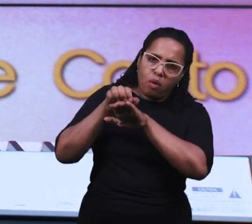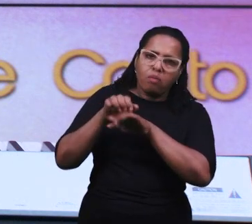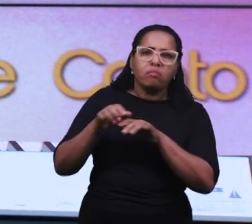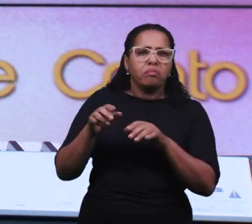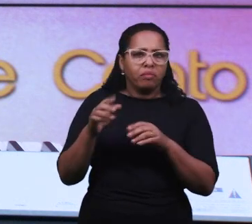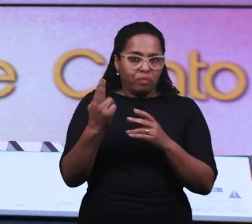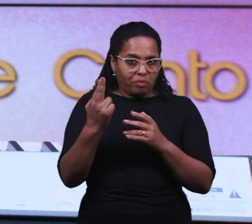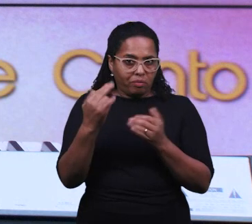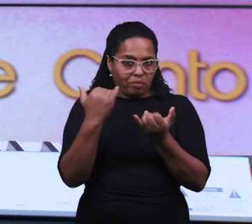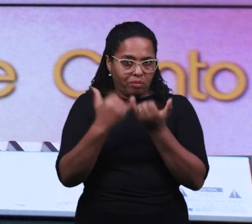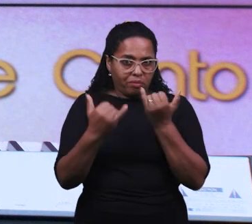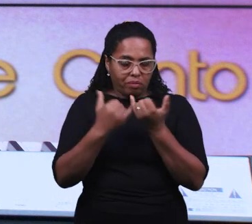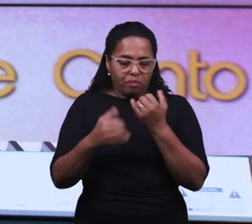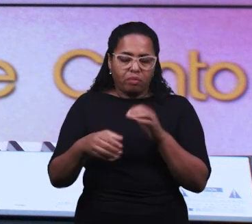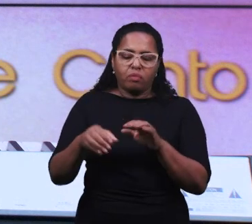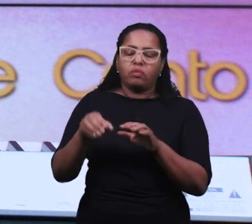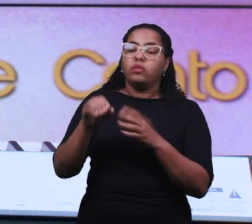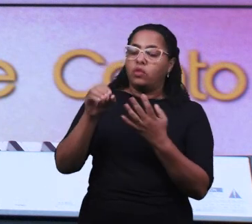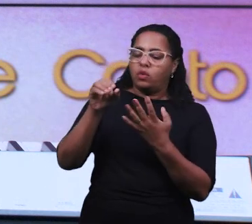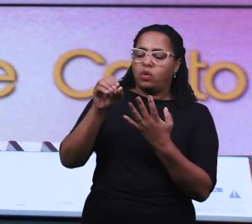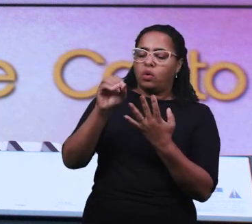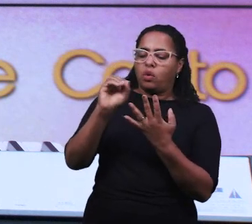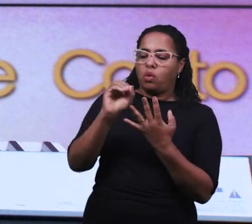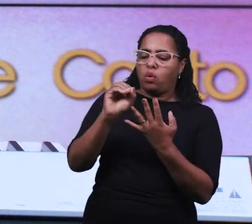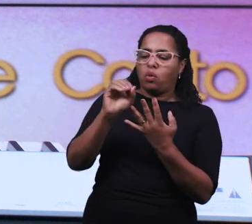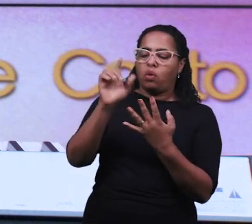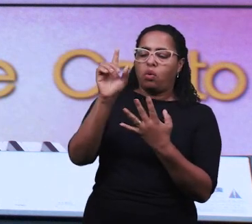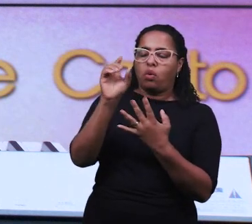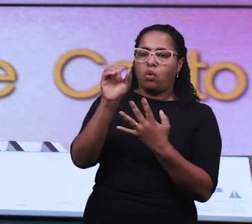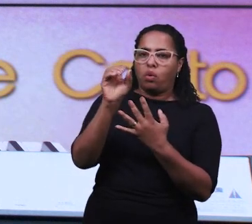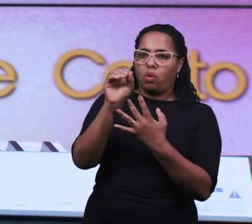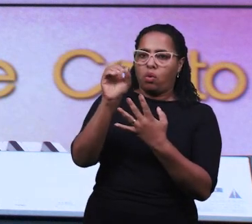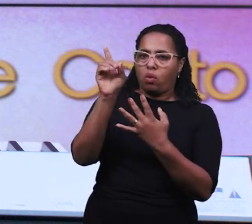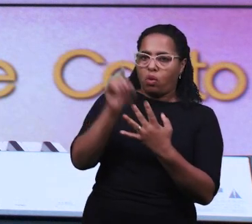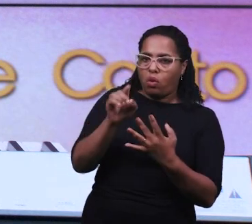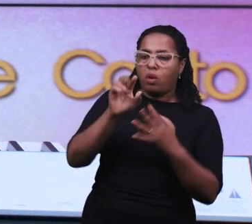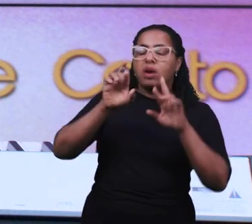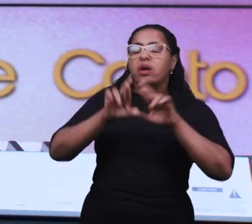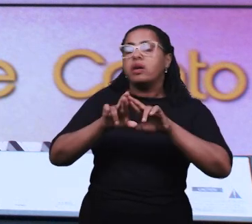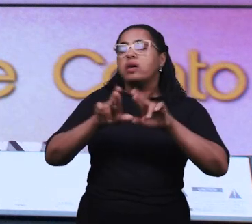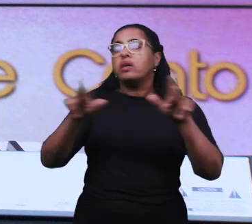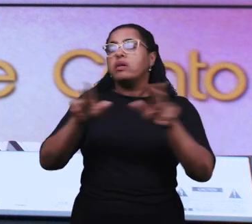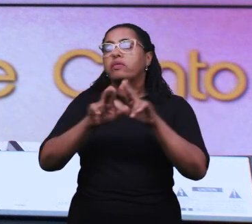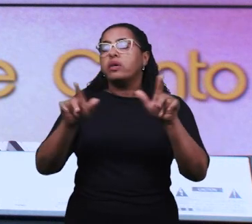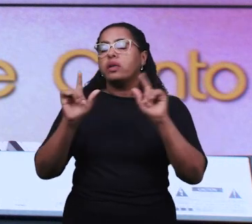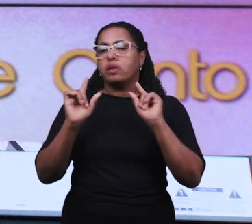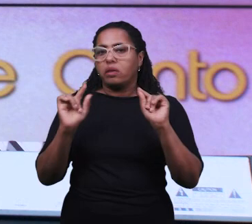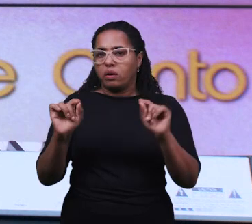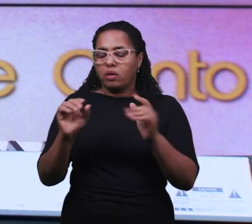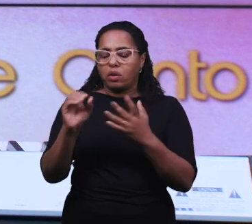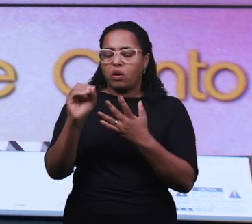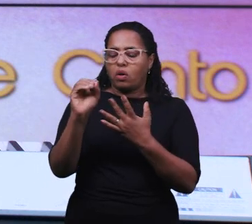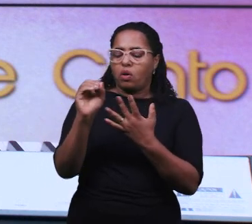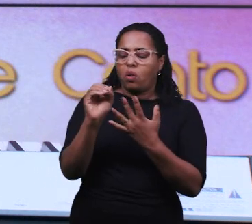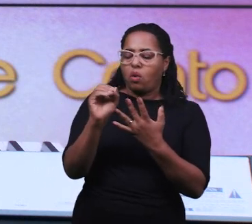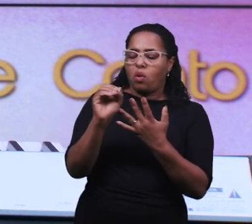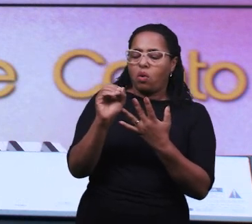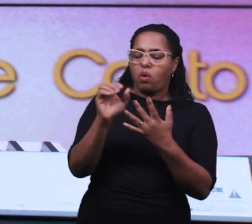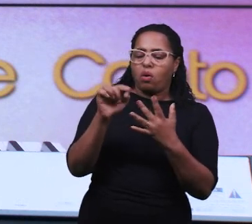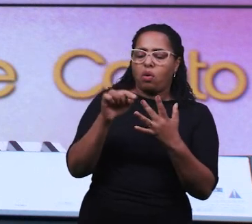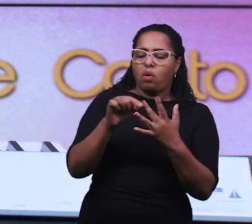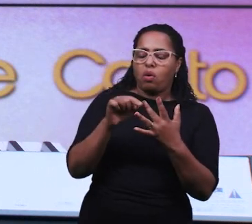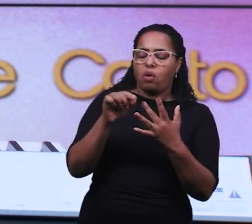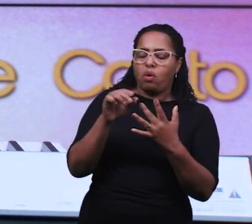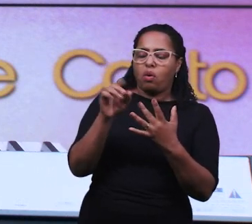Temos duas parecidas, né? O. O que vai me diferenciar de O